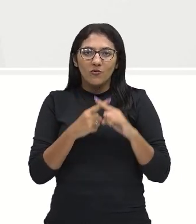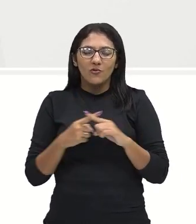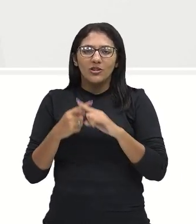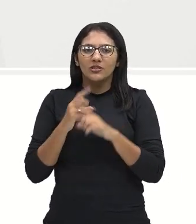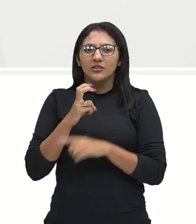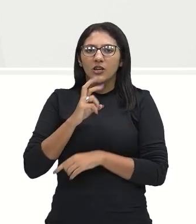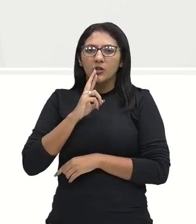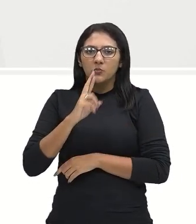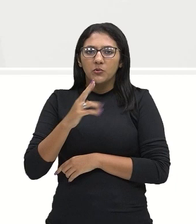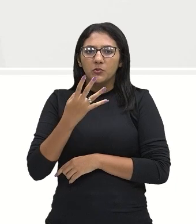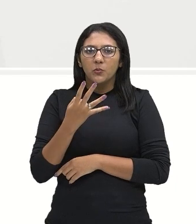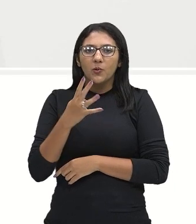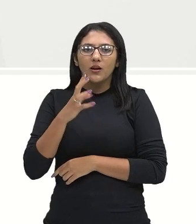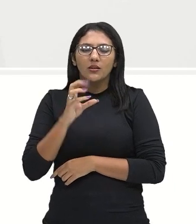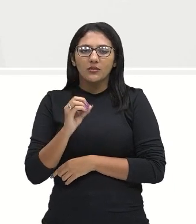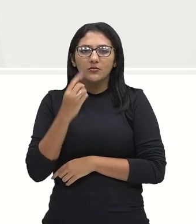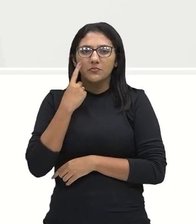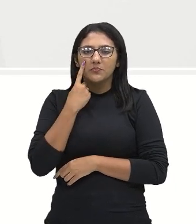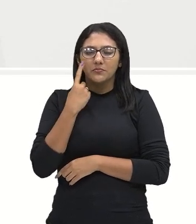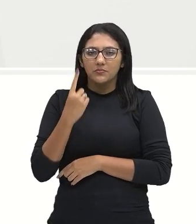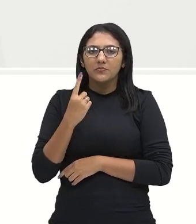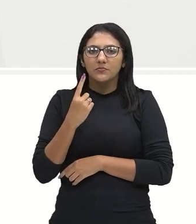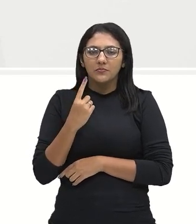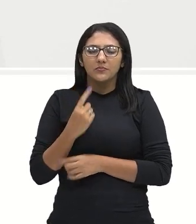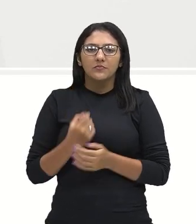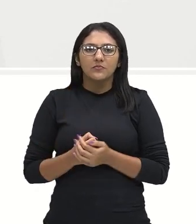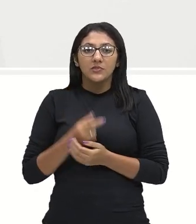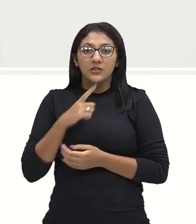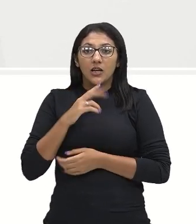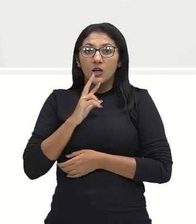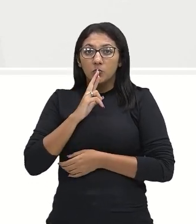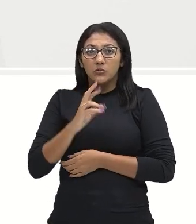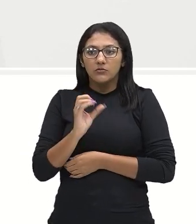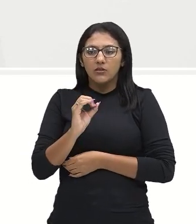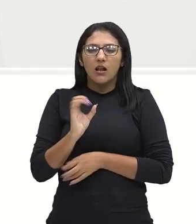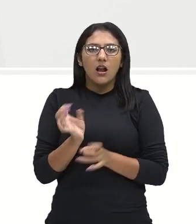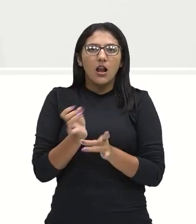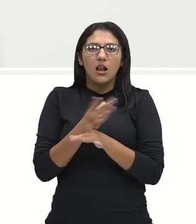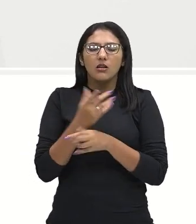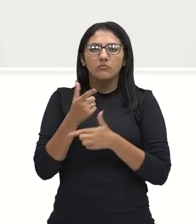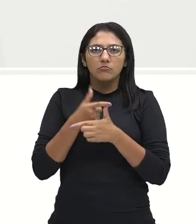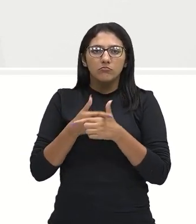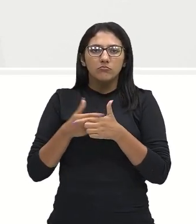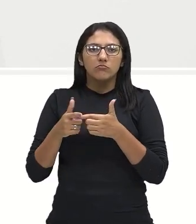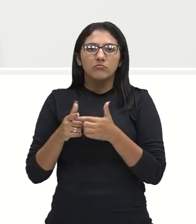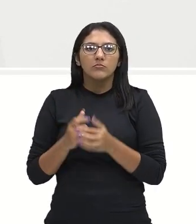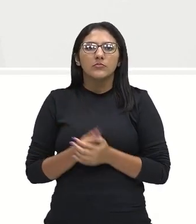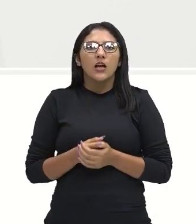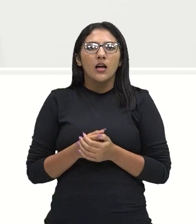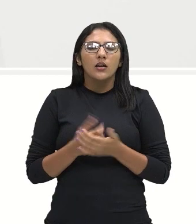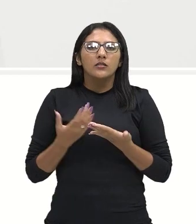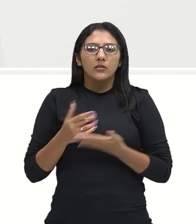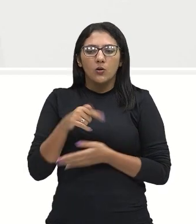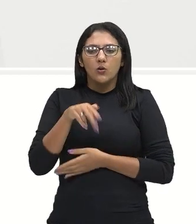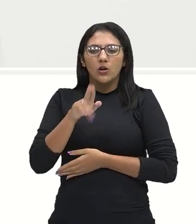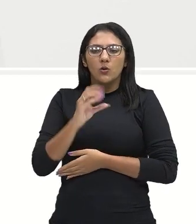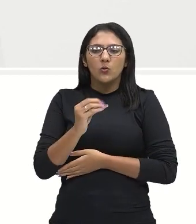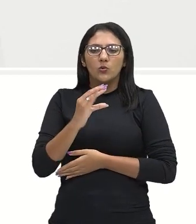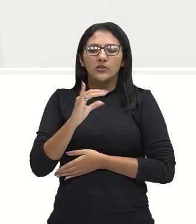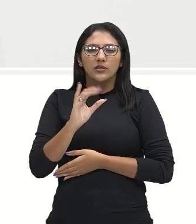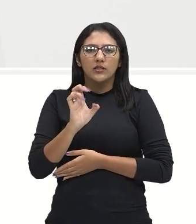aí 40 menos 40, 0. Deu o resto 0, acabou a nossa divisão. Então o quociente da nossa divisão